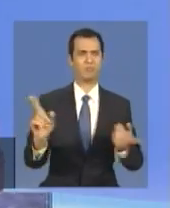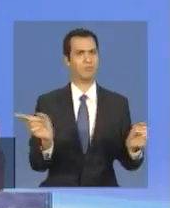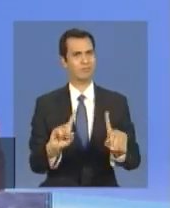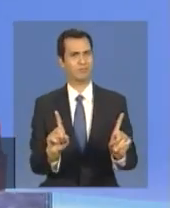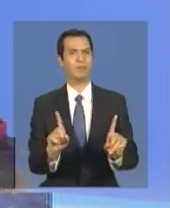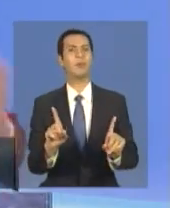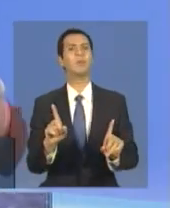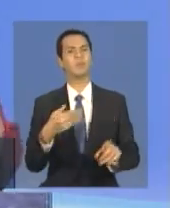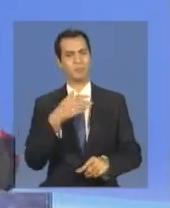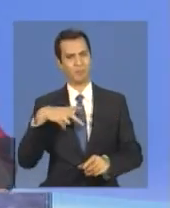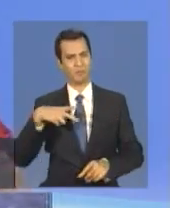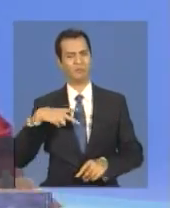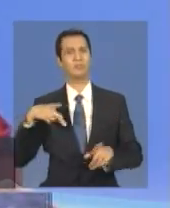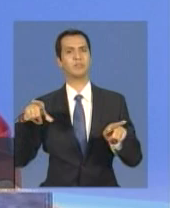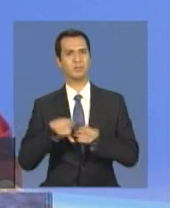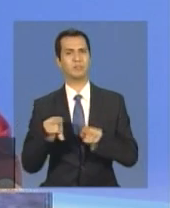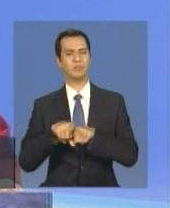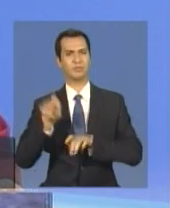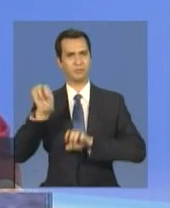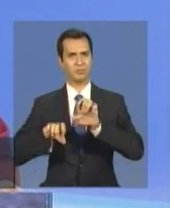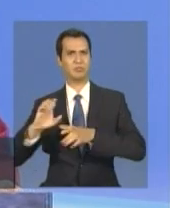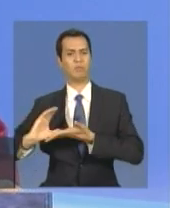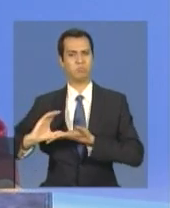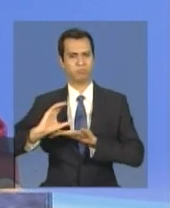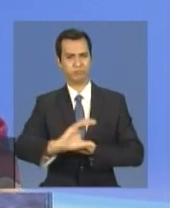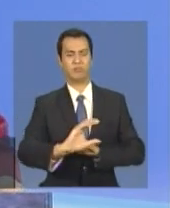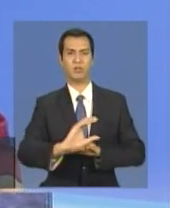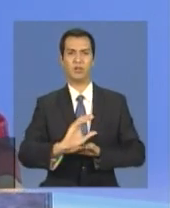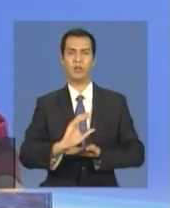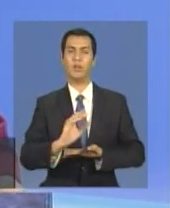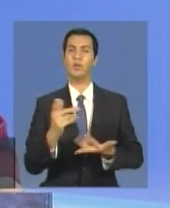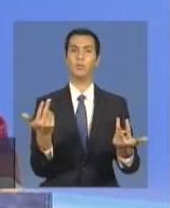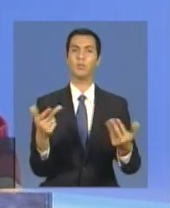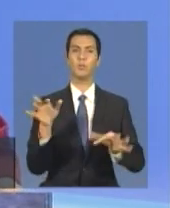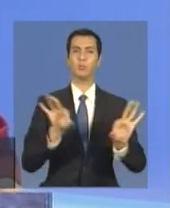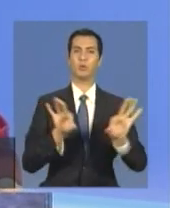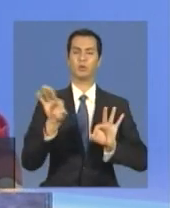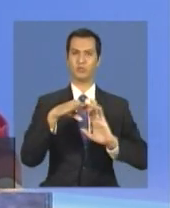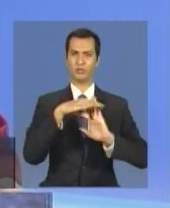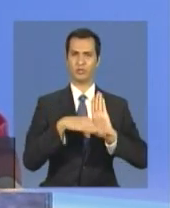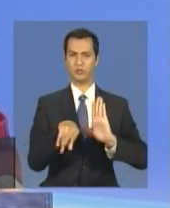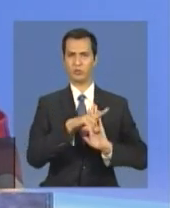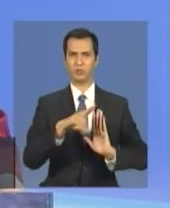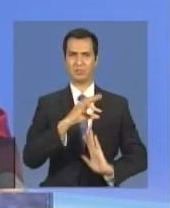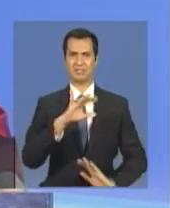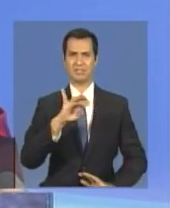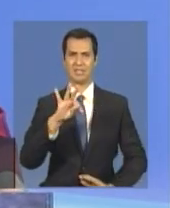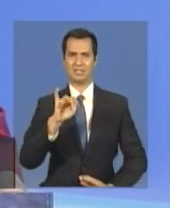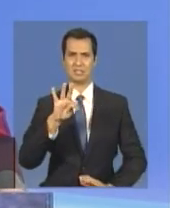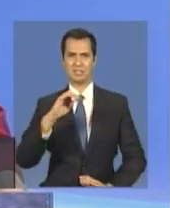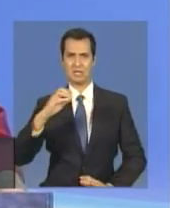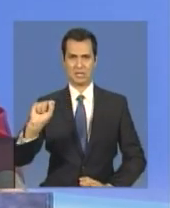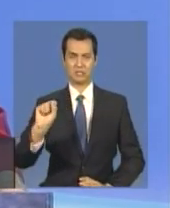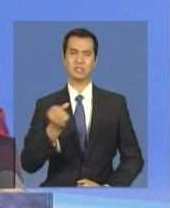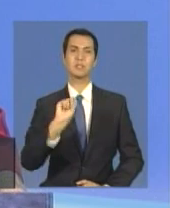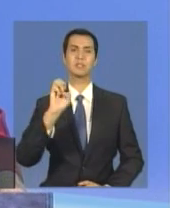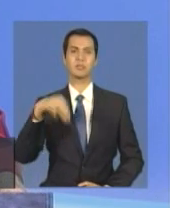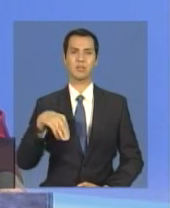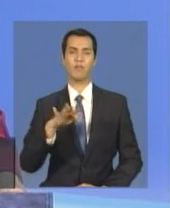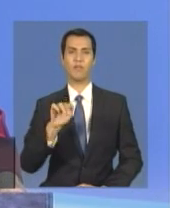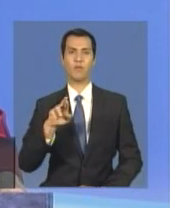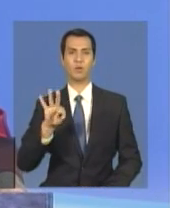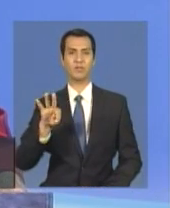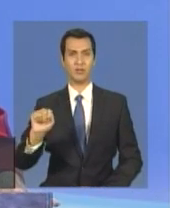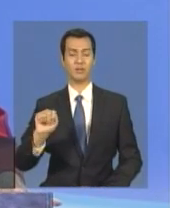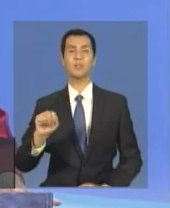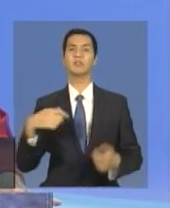Ciências Sem Fronteiras. Ela precisa da participação das nossas empresas, ela precisa da participação da